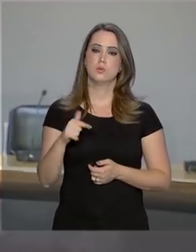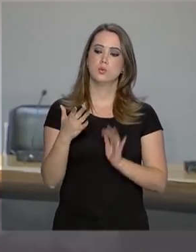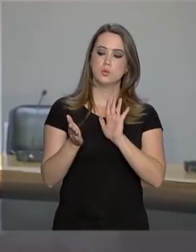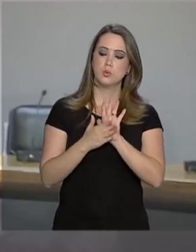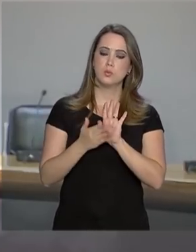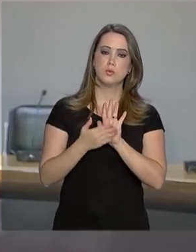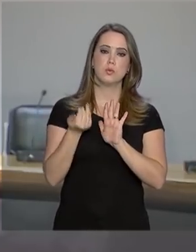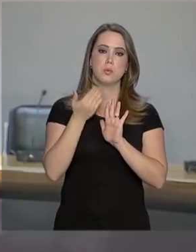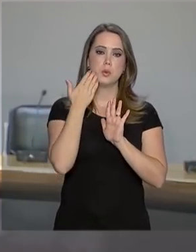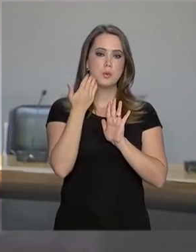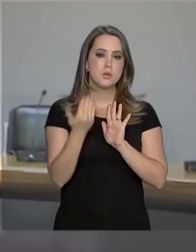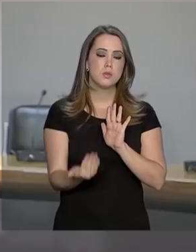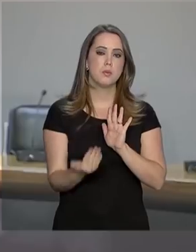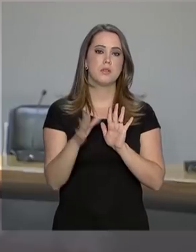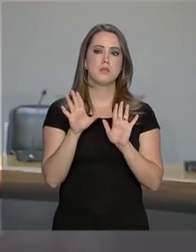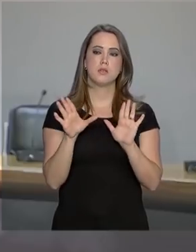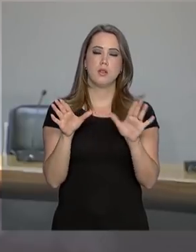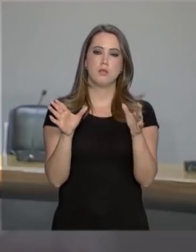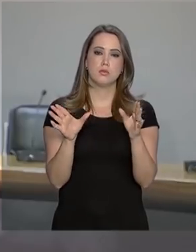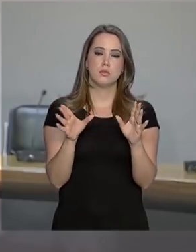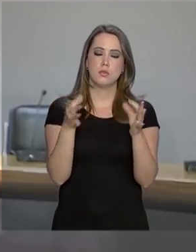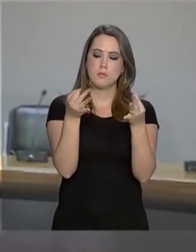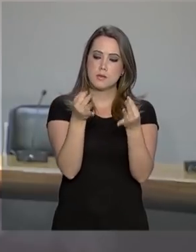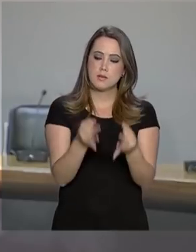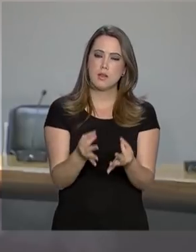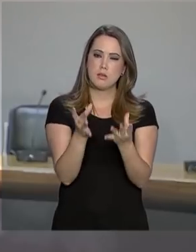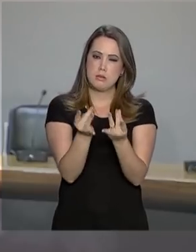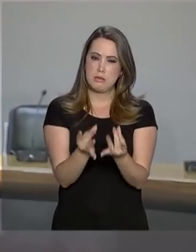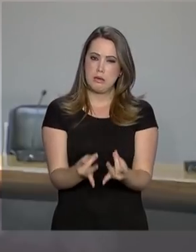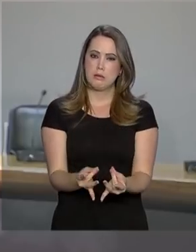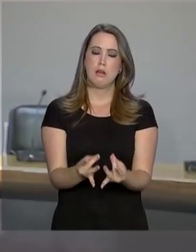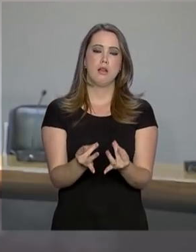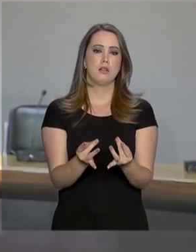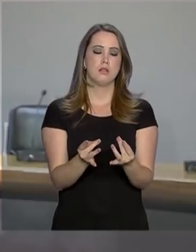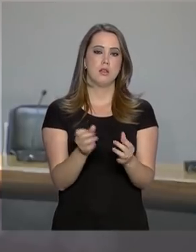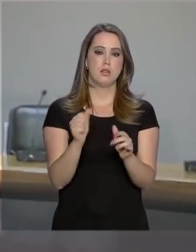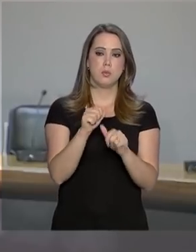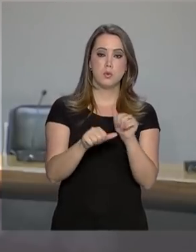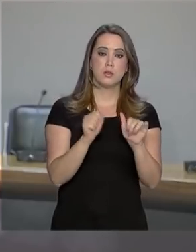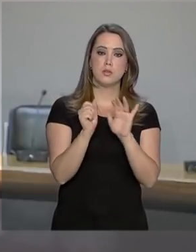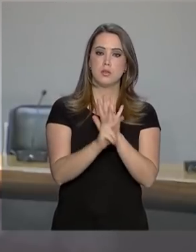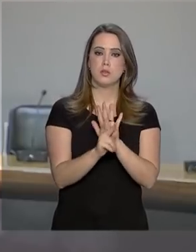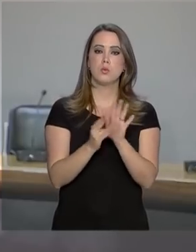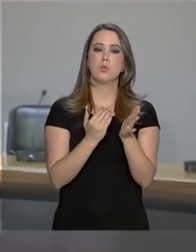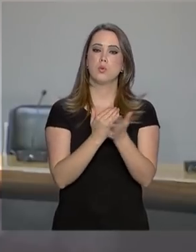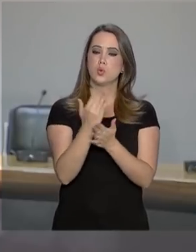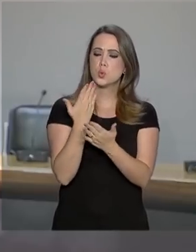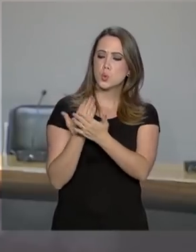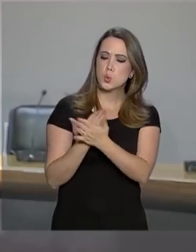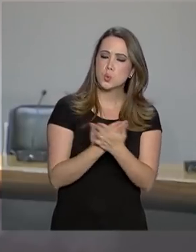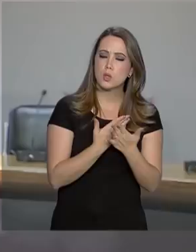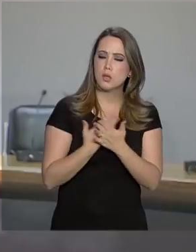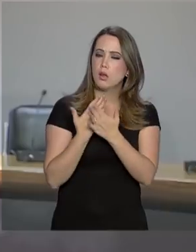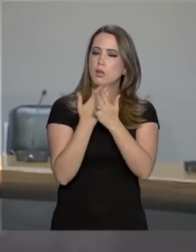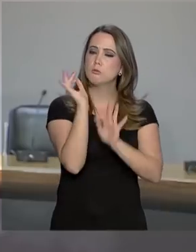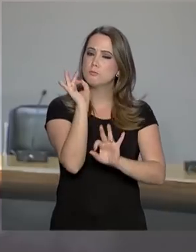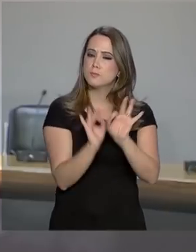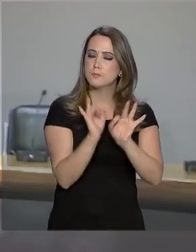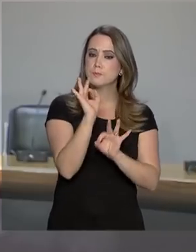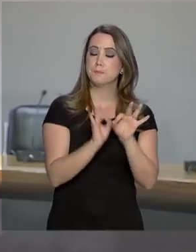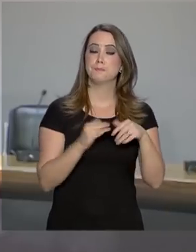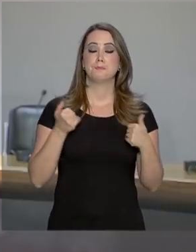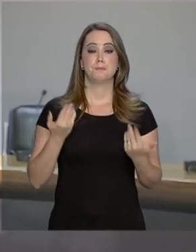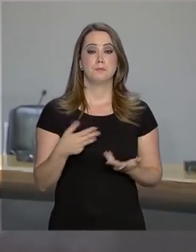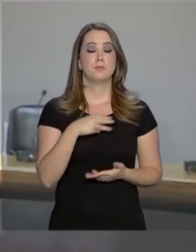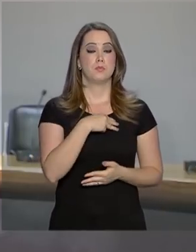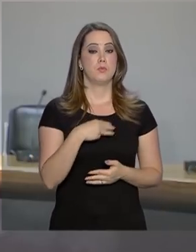proposta apresentada fechada de reforma da Previdência essa reforma continua sendo estudada estruturada